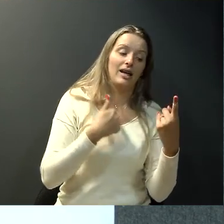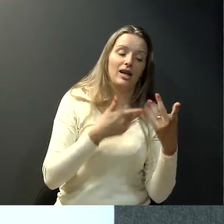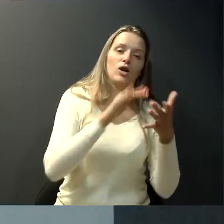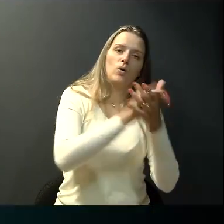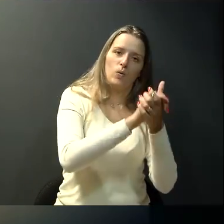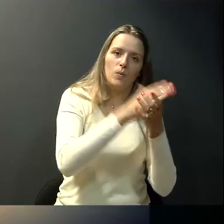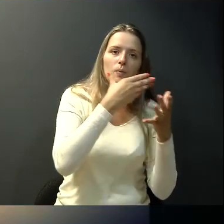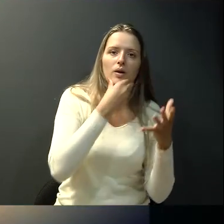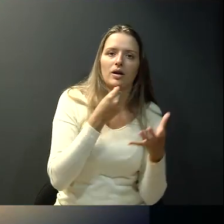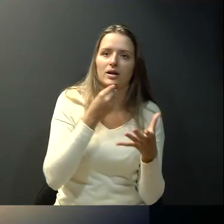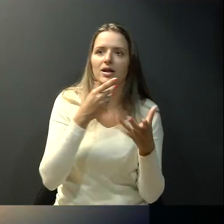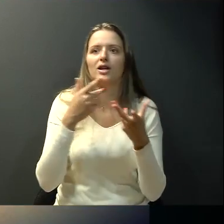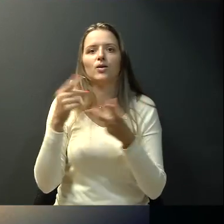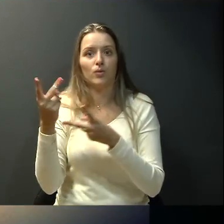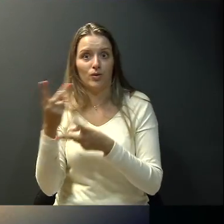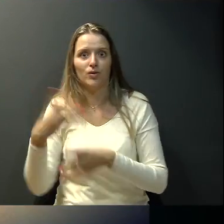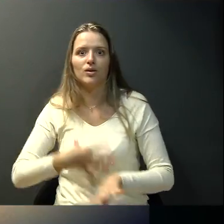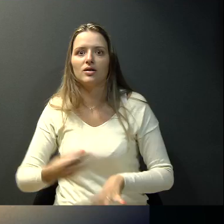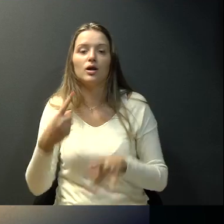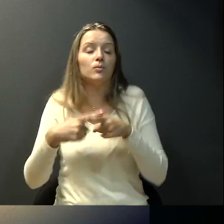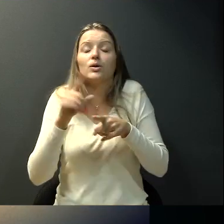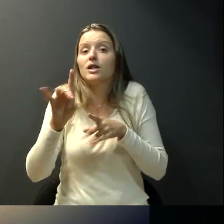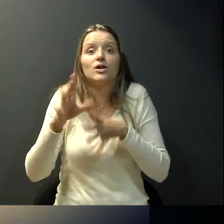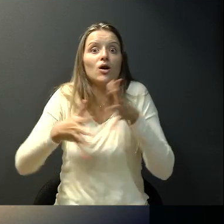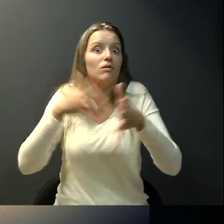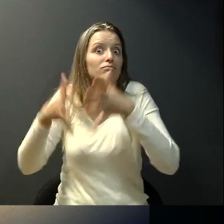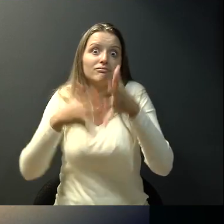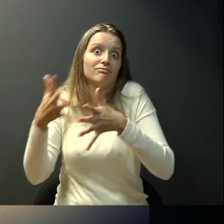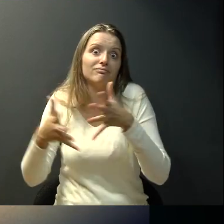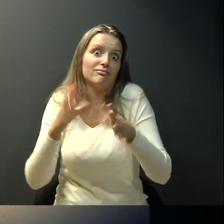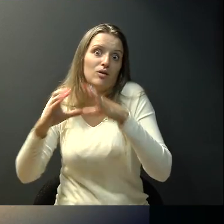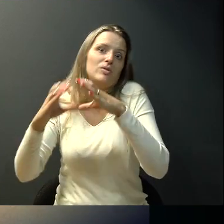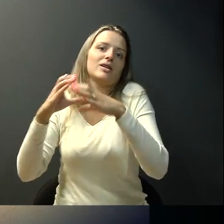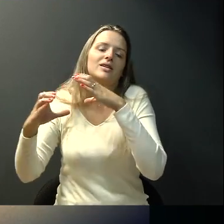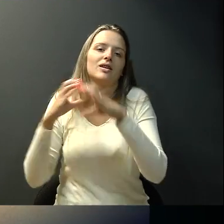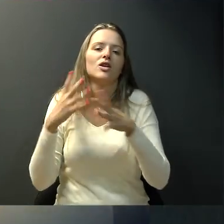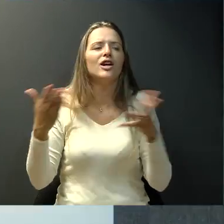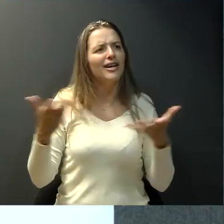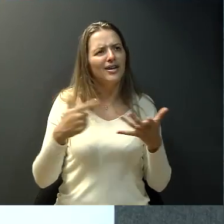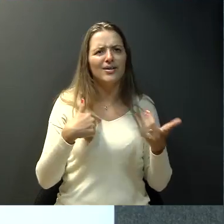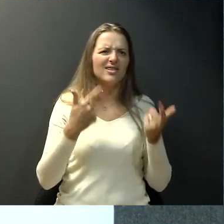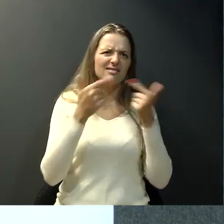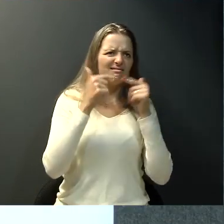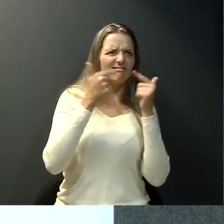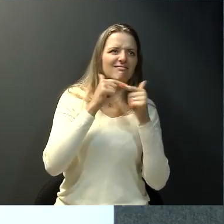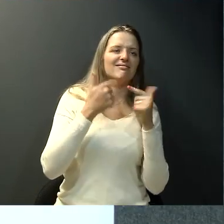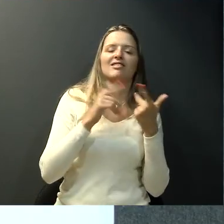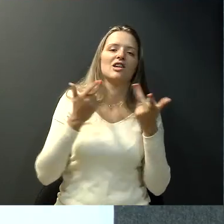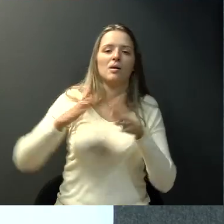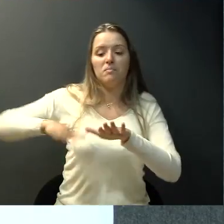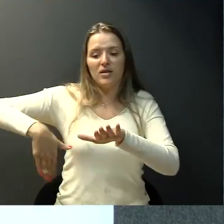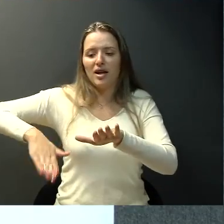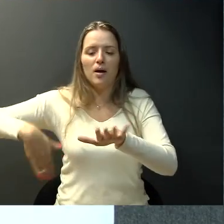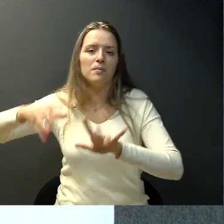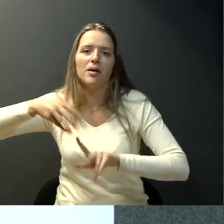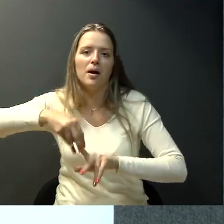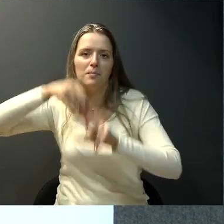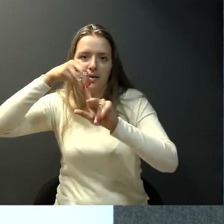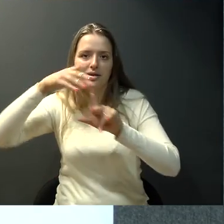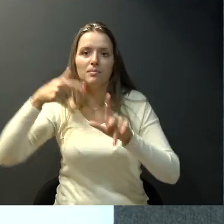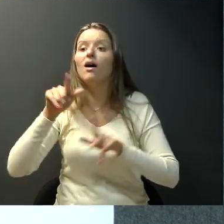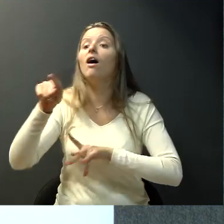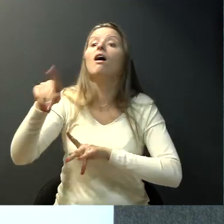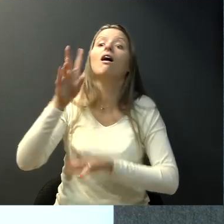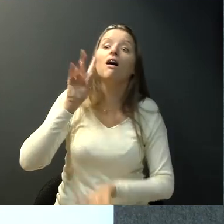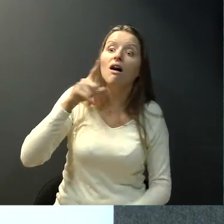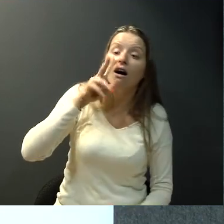filhos ali, que a gente só se comunica por sinais com eles. Então, assim, hoje eu levo na brincadeira isso, sabe? Até a gente, na praia principalmente, tu fala assim,